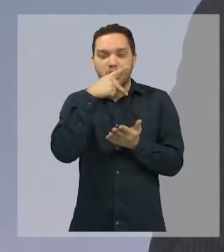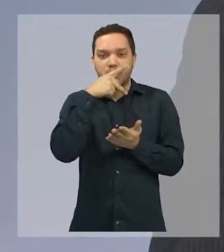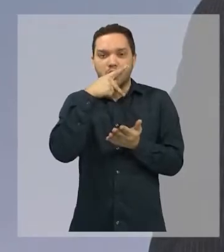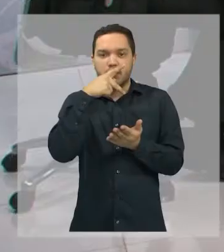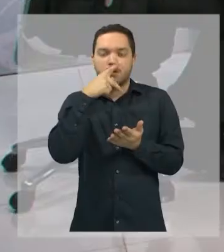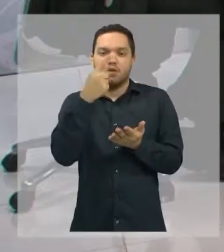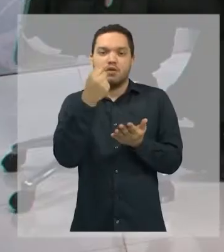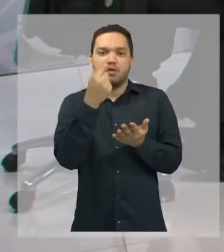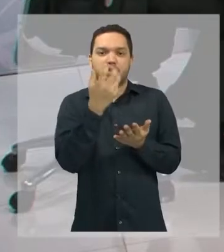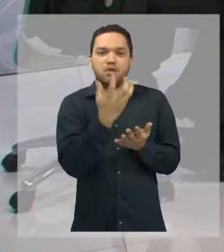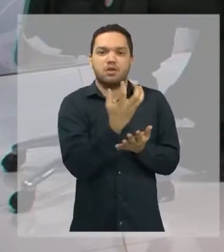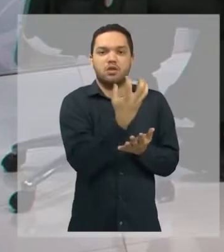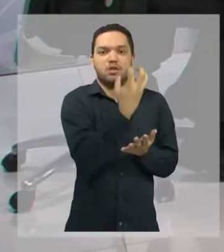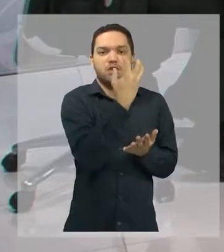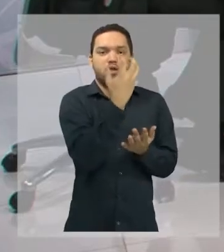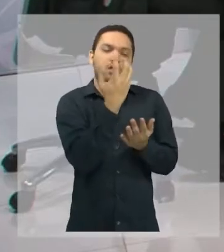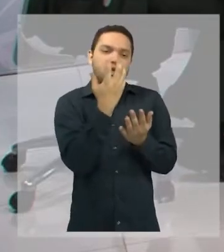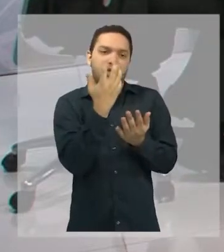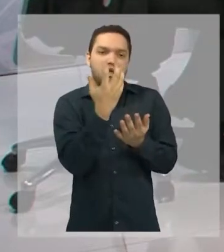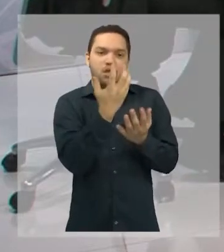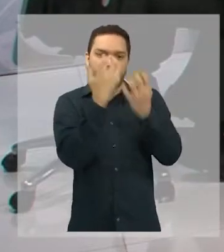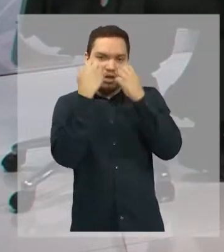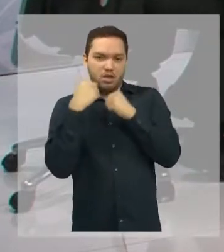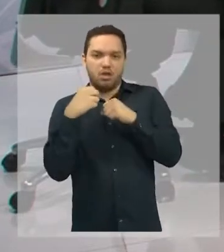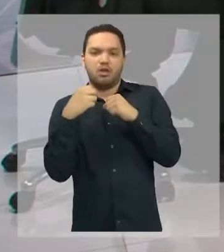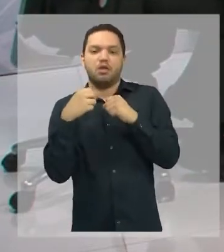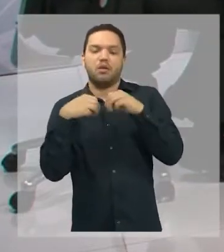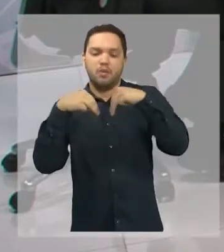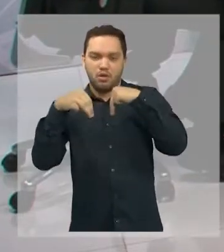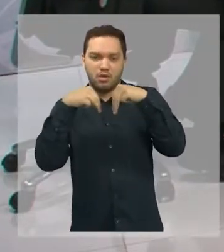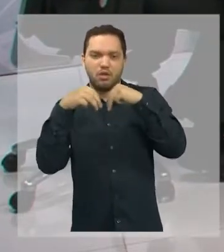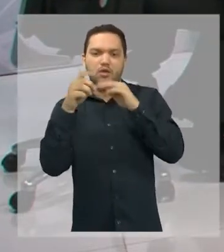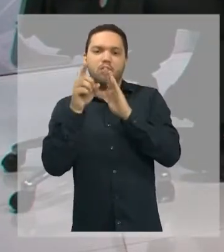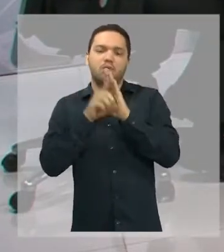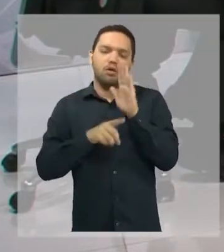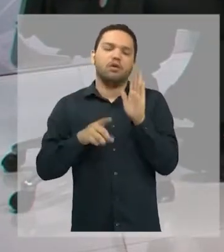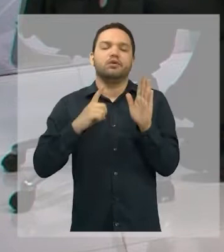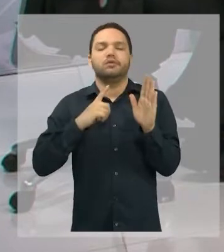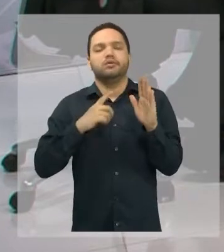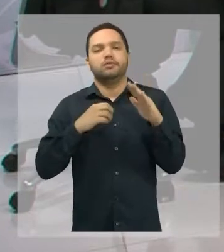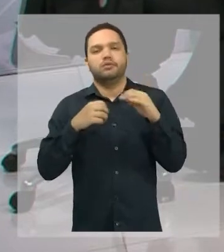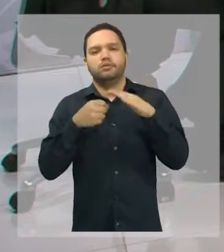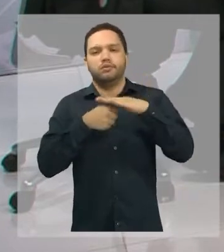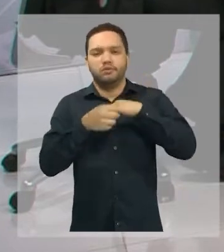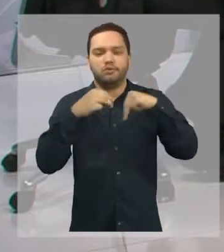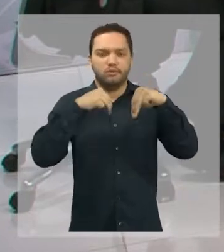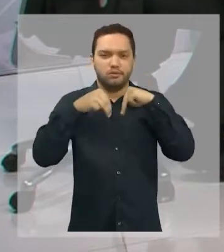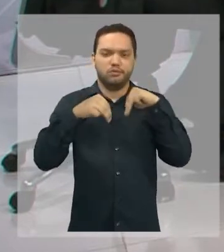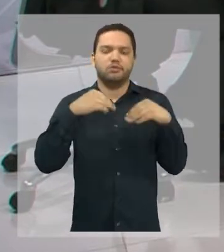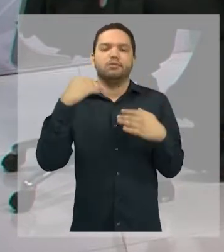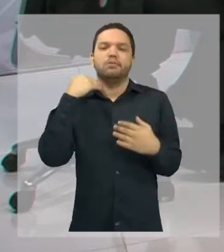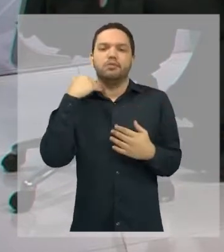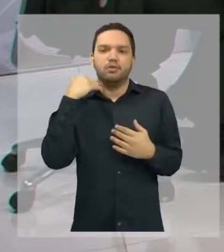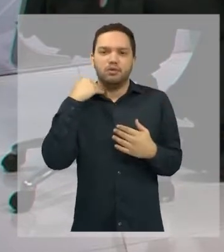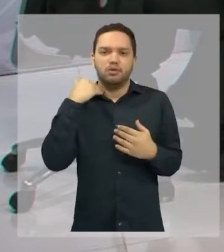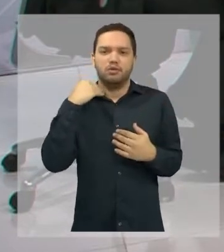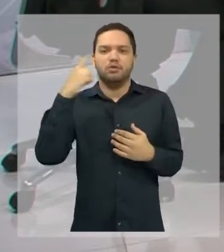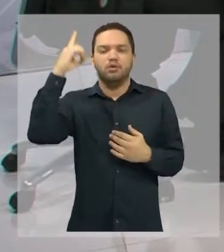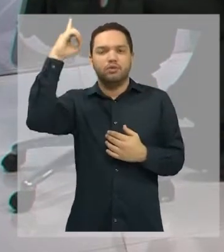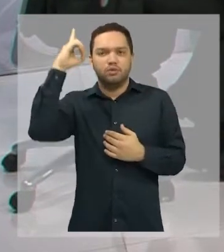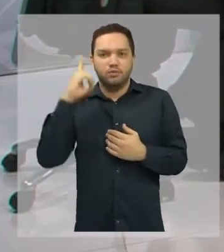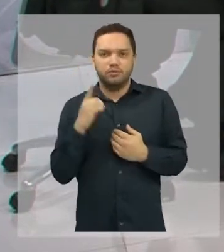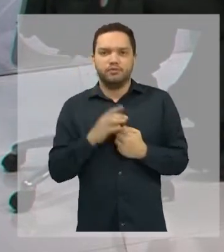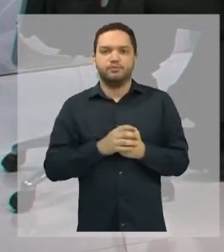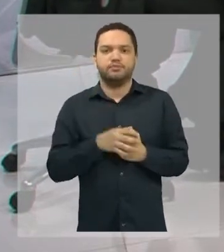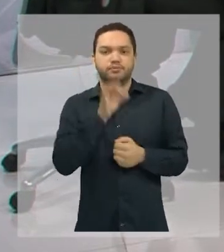Partidos recebiam determinados ministérios e tinham o direito de indicar o ministro, o secretário executivo, adjunto, o